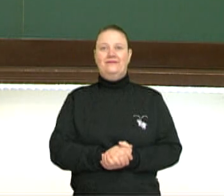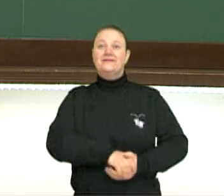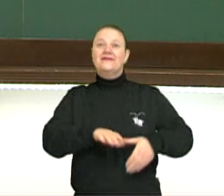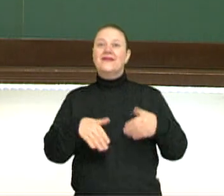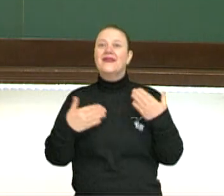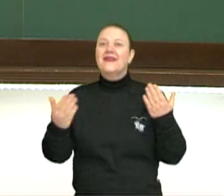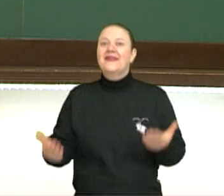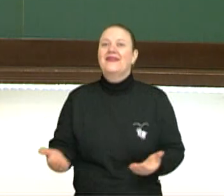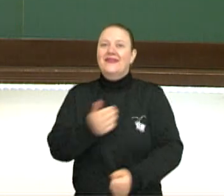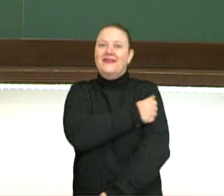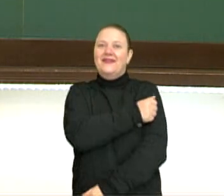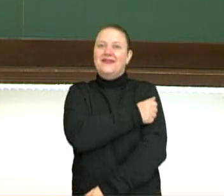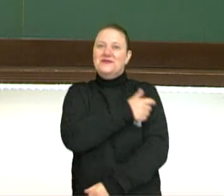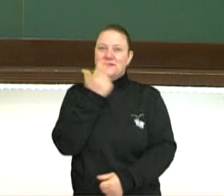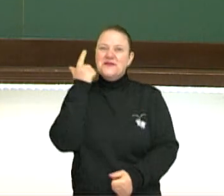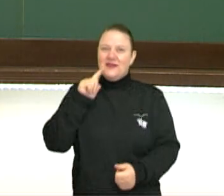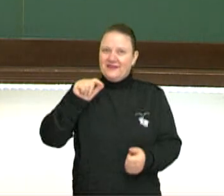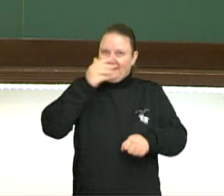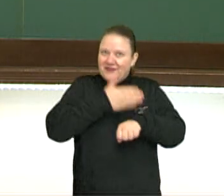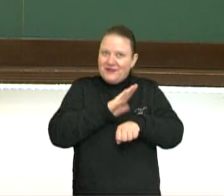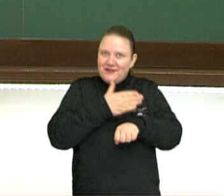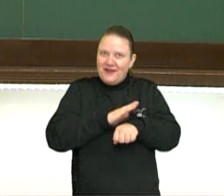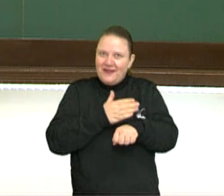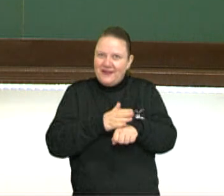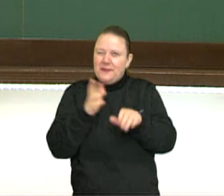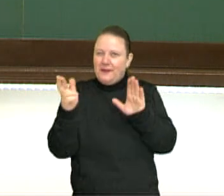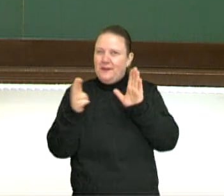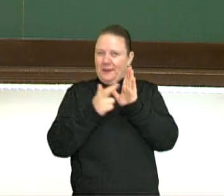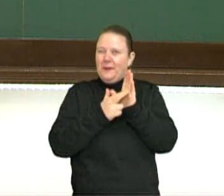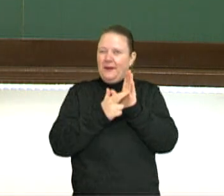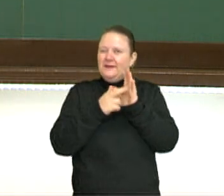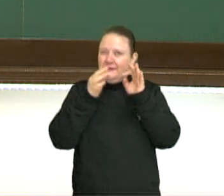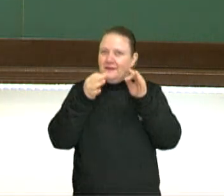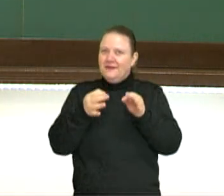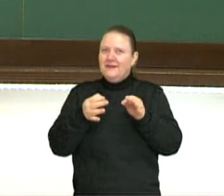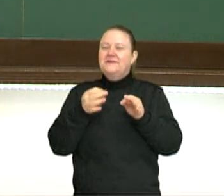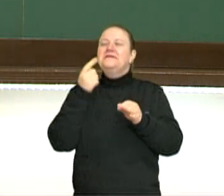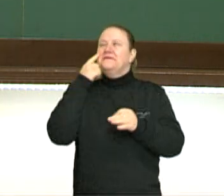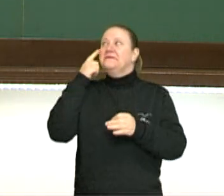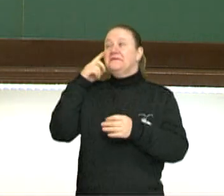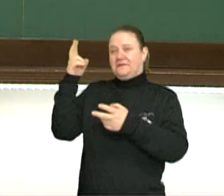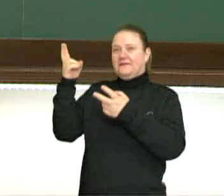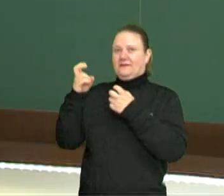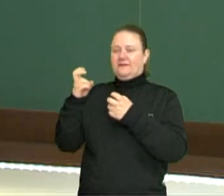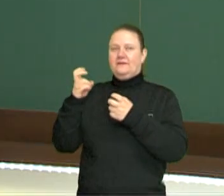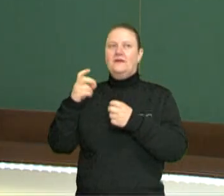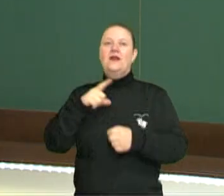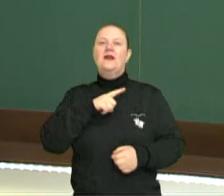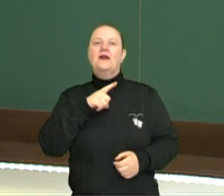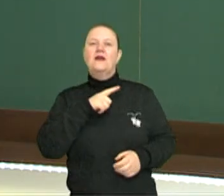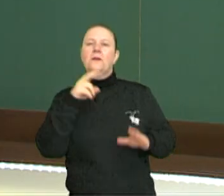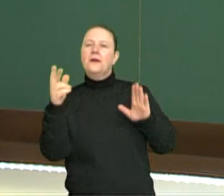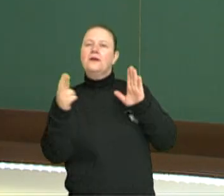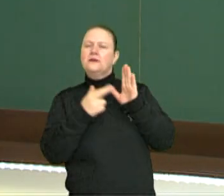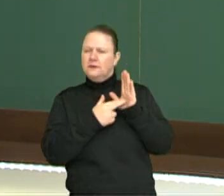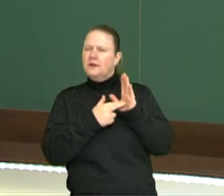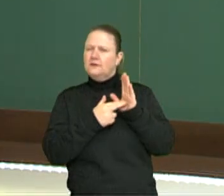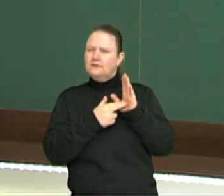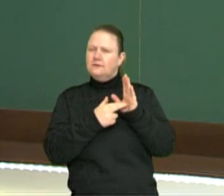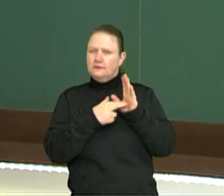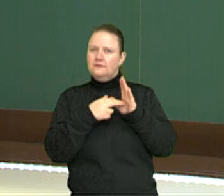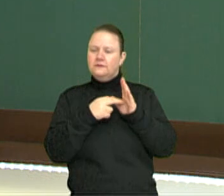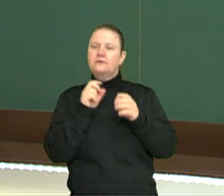E aí, meus queridos, conseguiram resolver, bolar uma boa resposta para isso? Então, vamos lá, né? Eu tenho aqui uma resposta para poder orientar